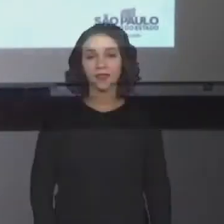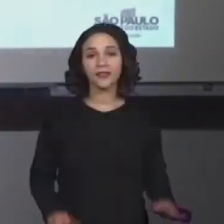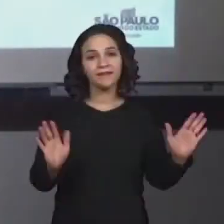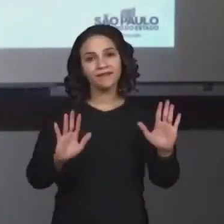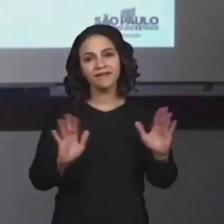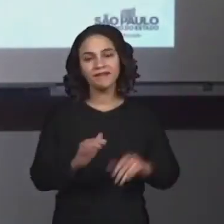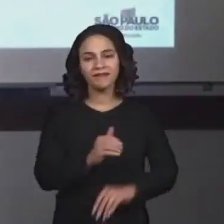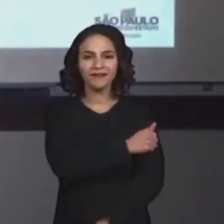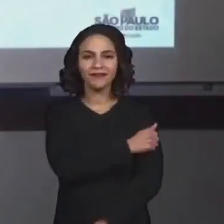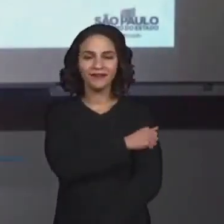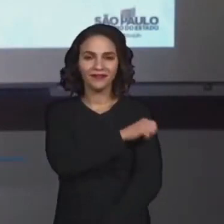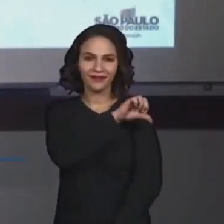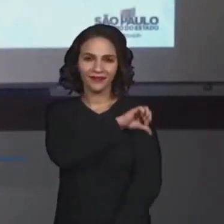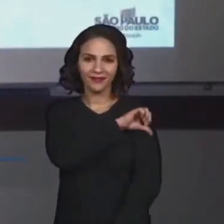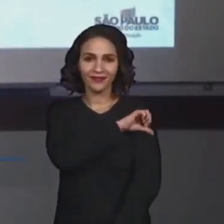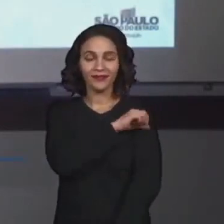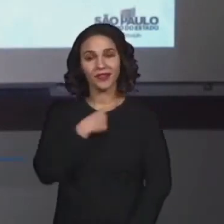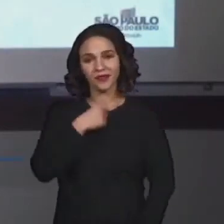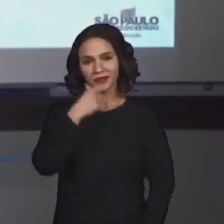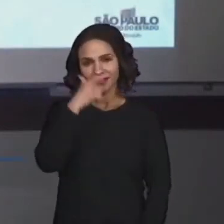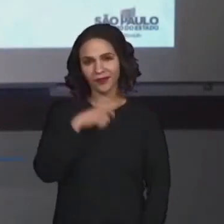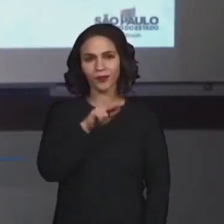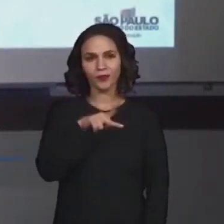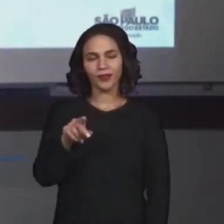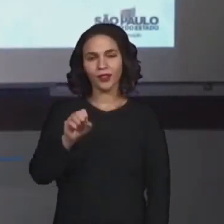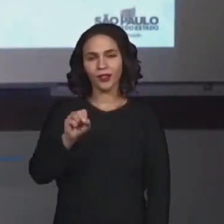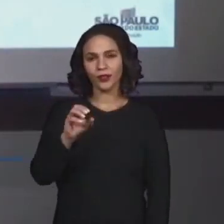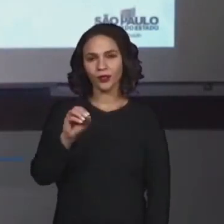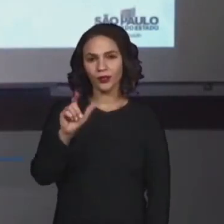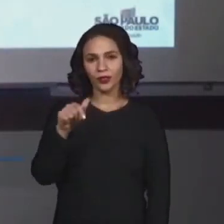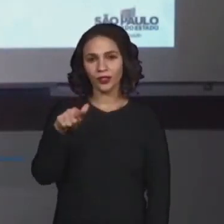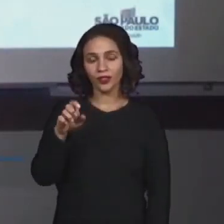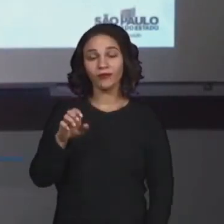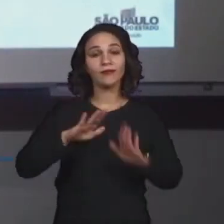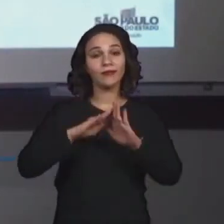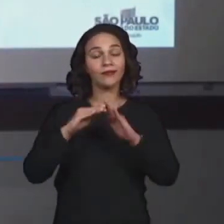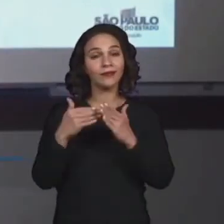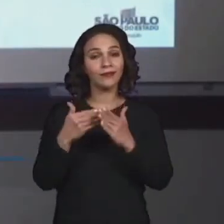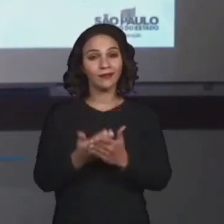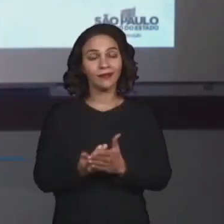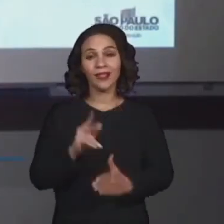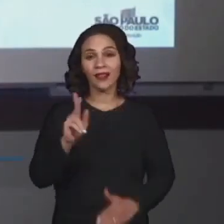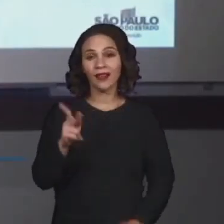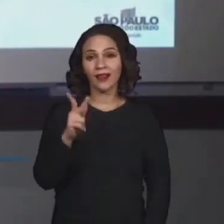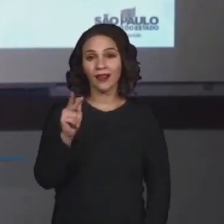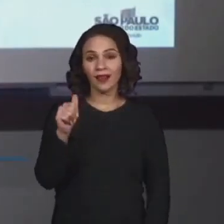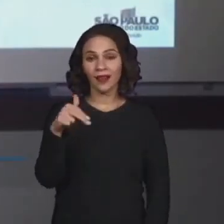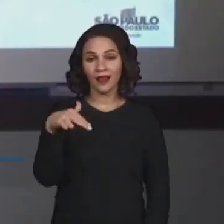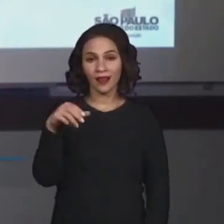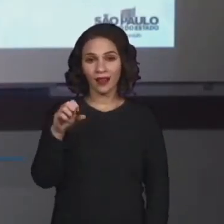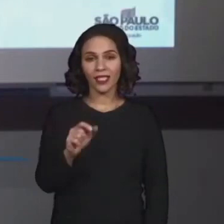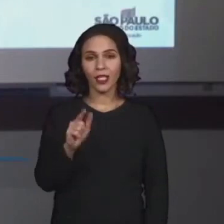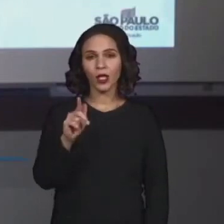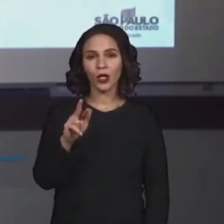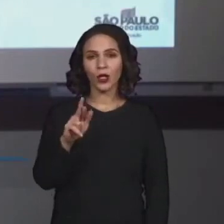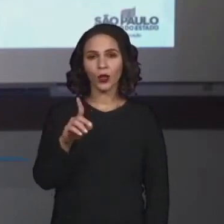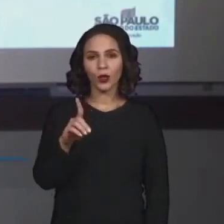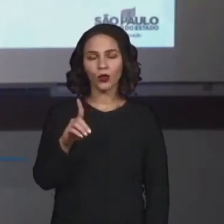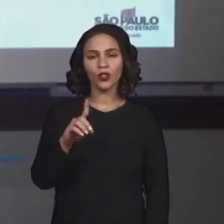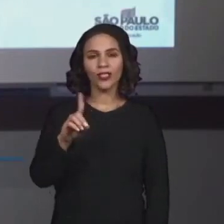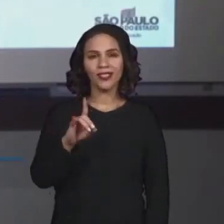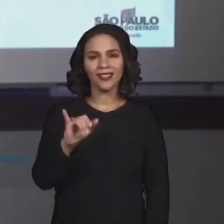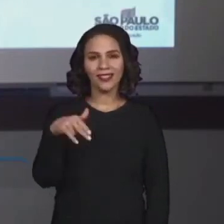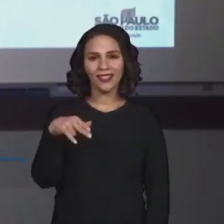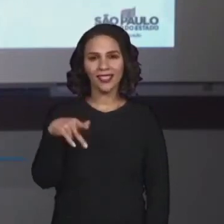Olá, alunos do 9º ano. Eu sou a professora Solange, da Escola Hans Grudzinski, da Diretoria de Ensino de Mauá,